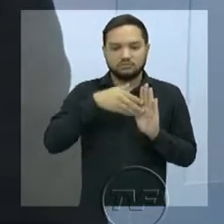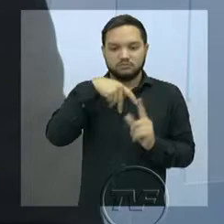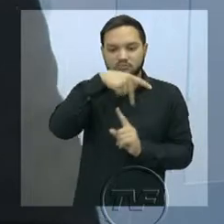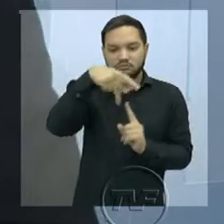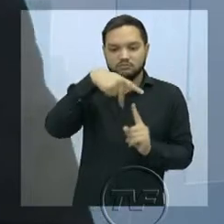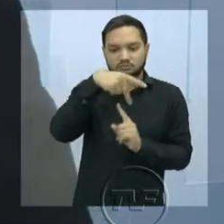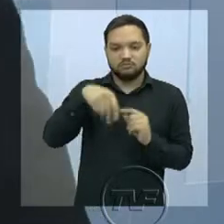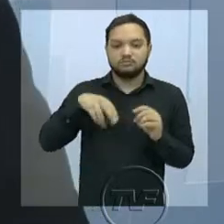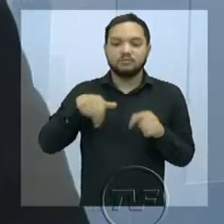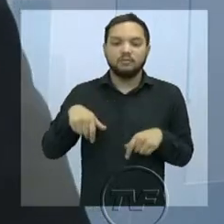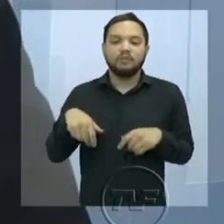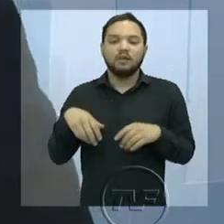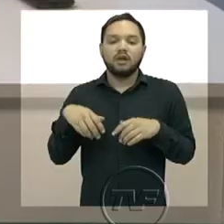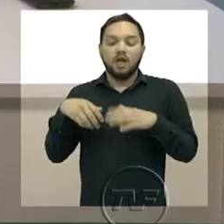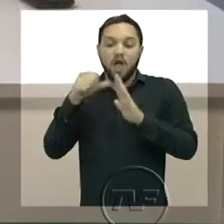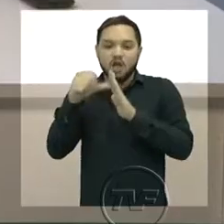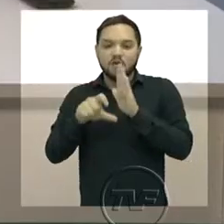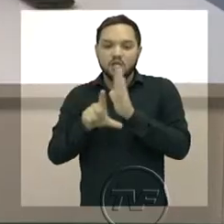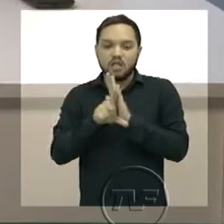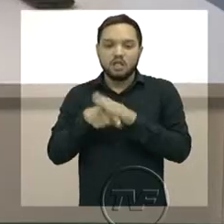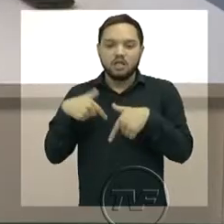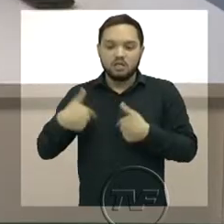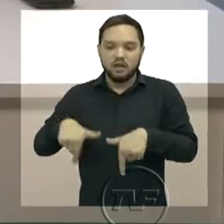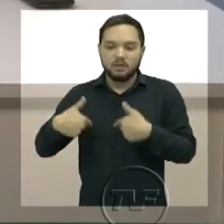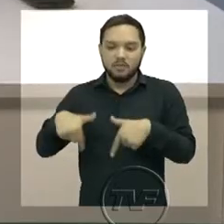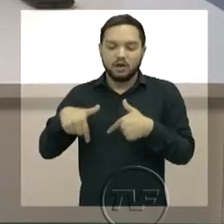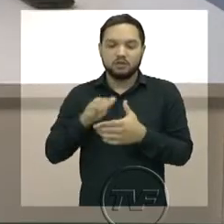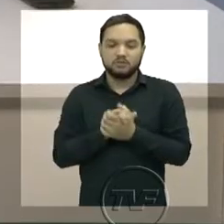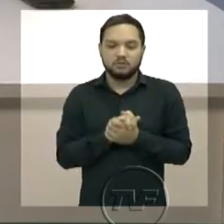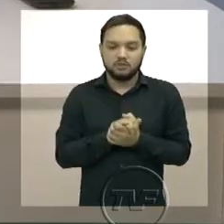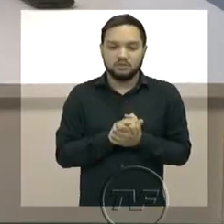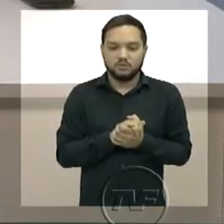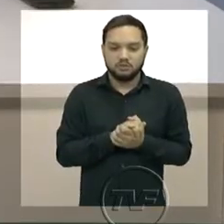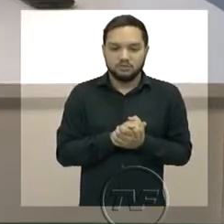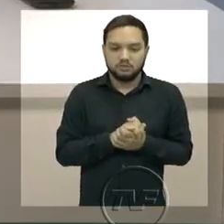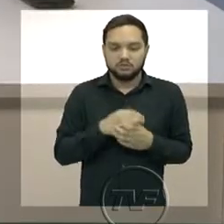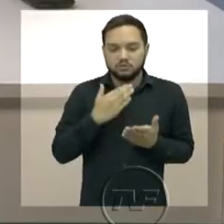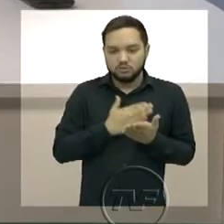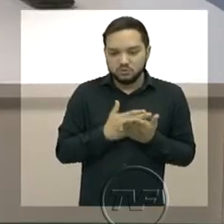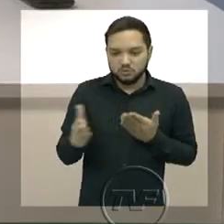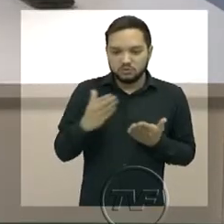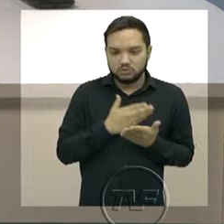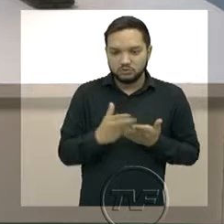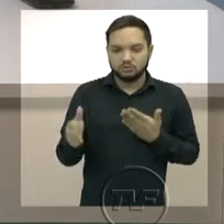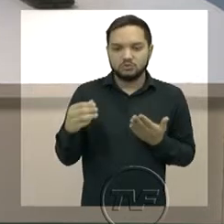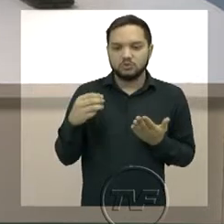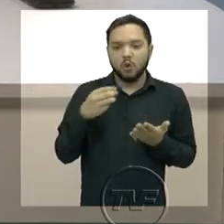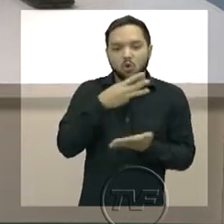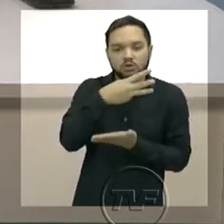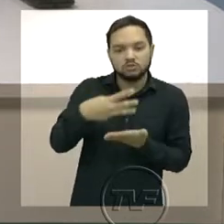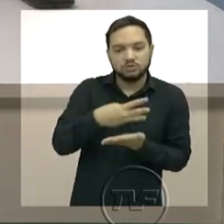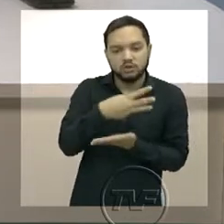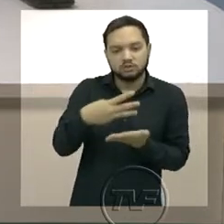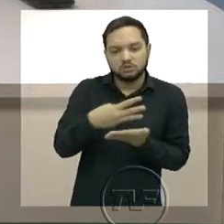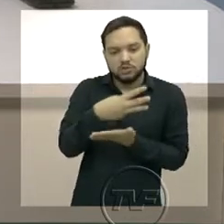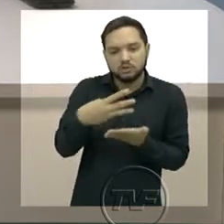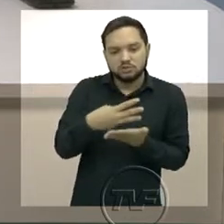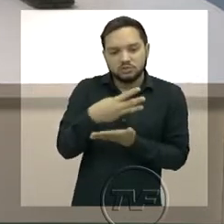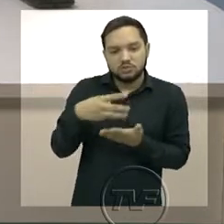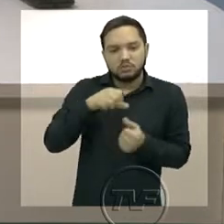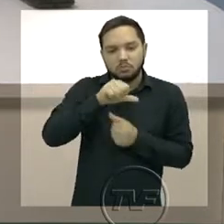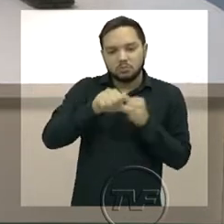foi a reforma trabalhista. Começou lá com a terceirização irrestrita, que foi uma esteira para a reforma trabalhista, né? Foi